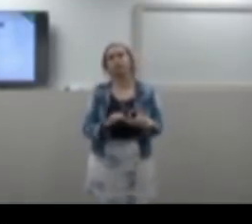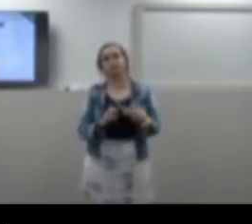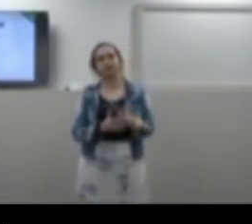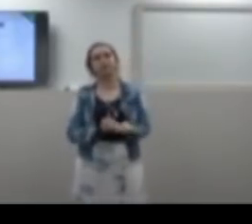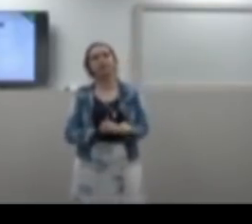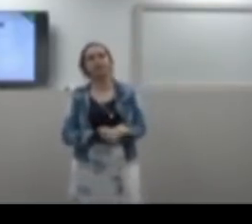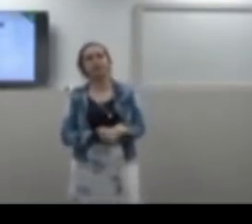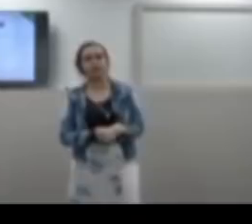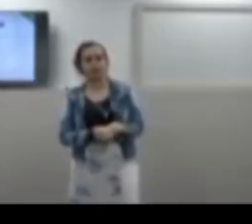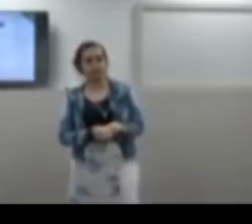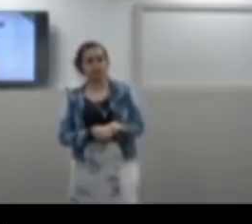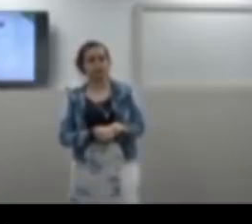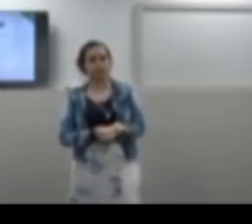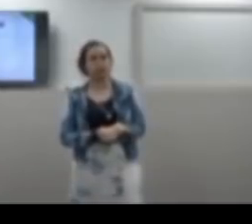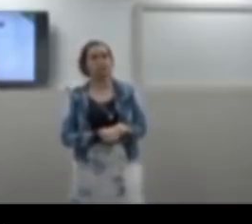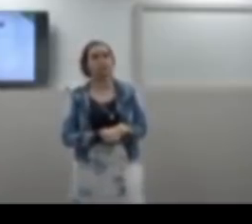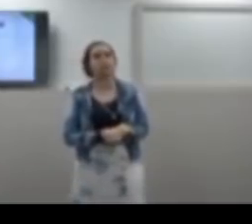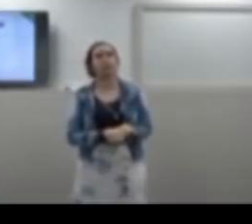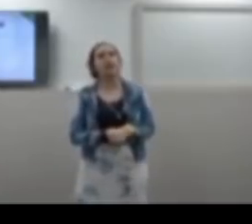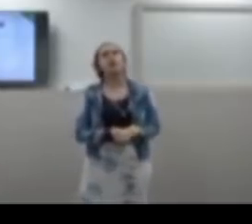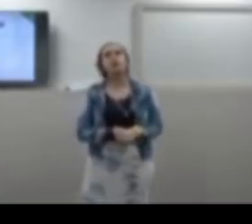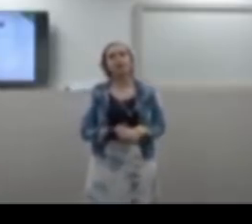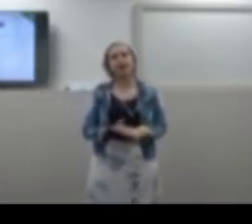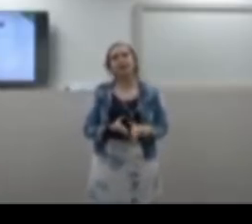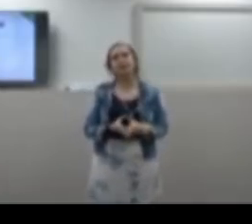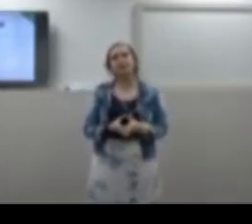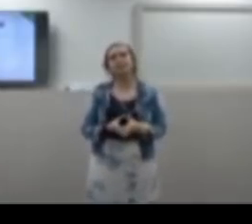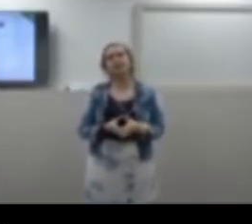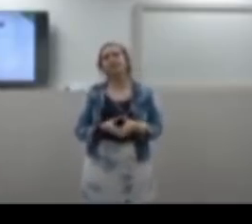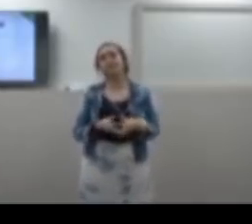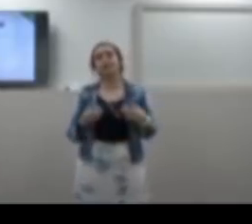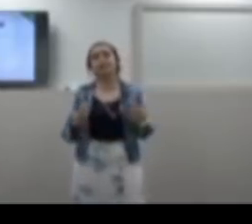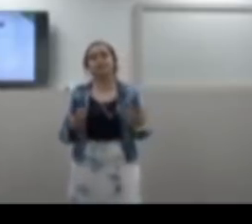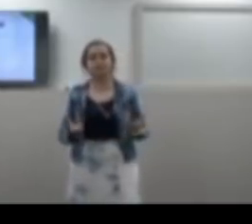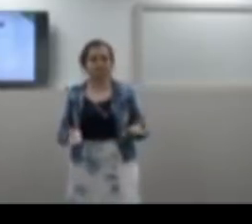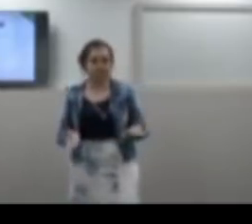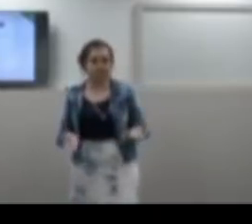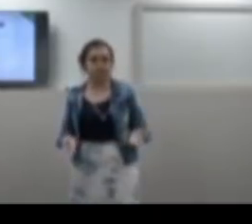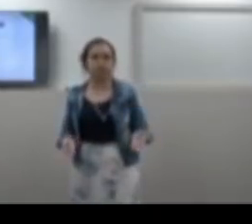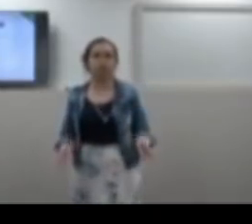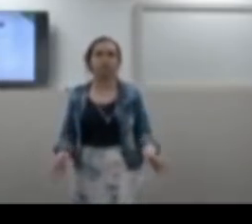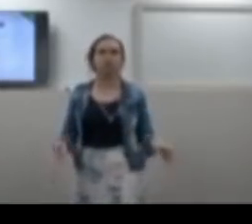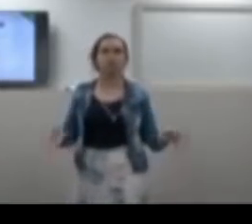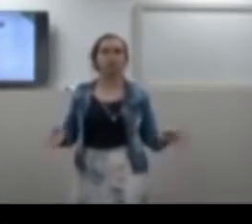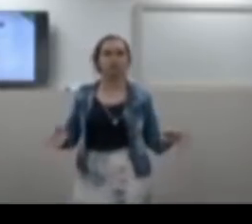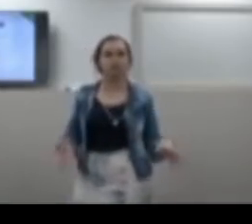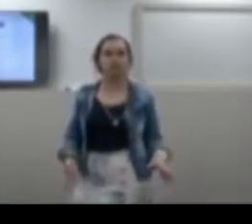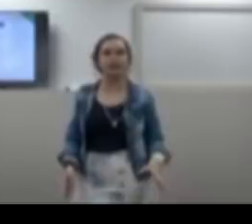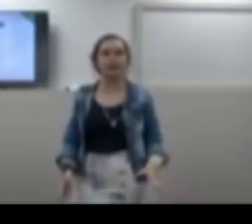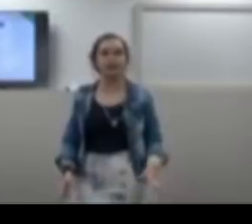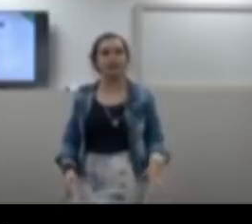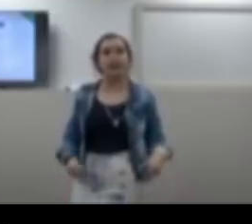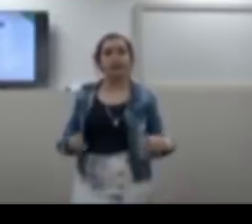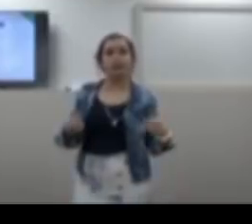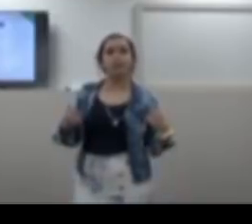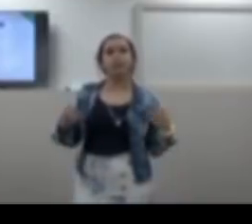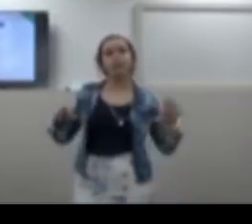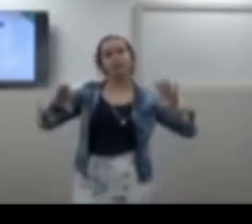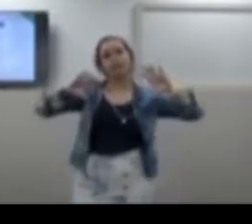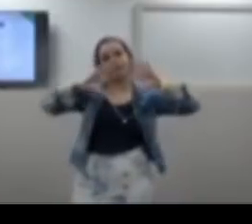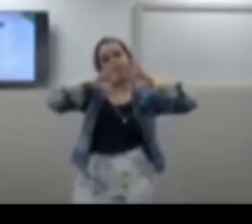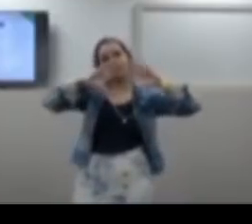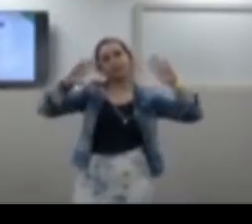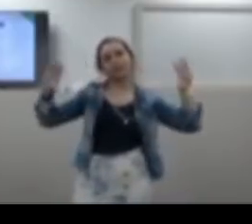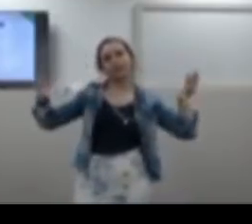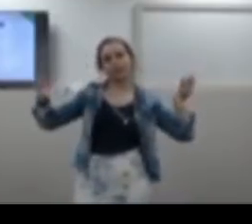época do ano, para poder se alimentar e reproduzir, por exemplo. Como é que é a vegetação dessa região, então, do domínio das pradarias? A gente já